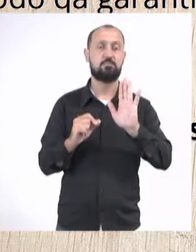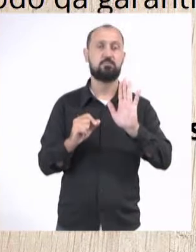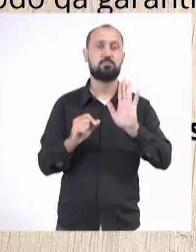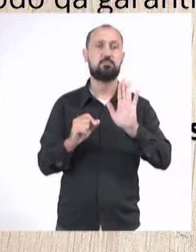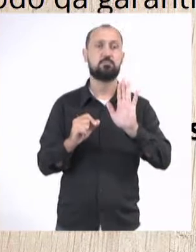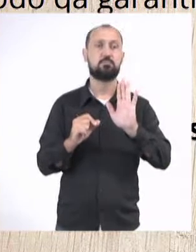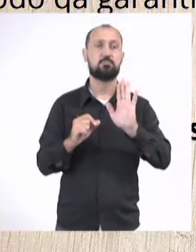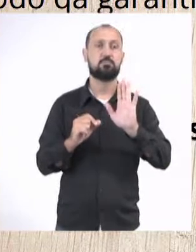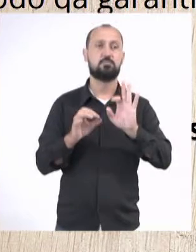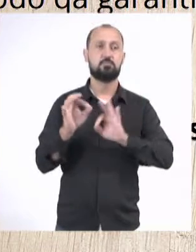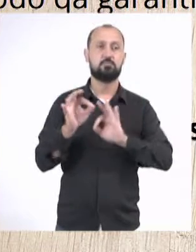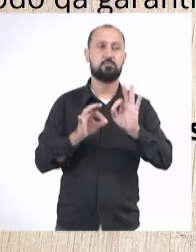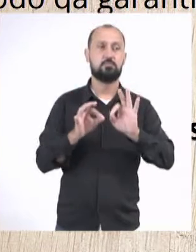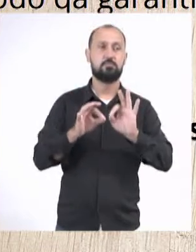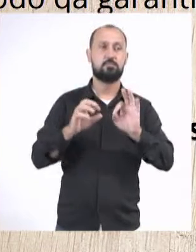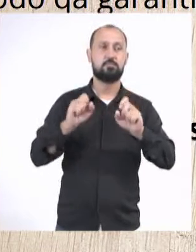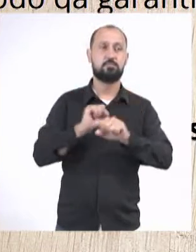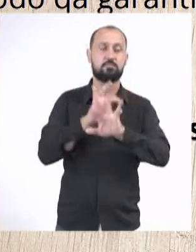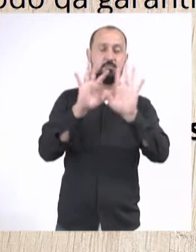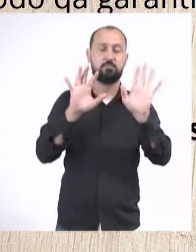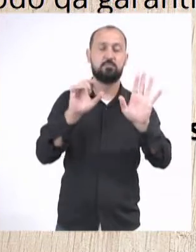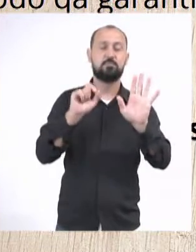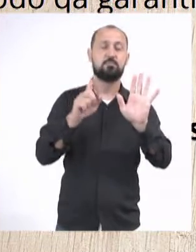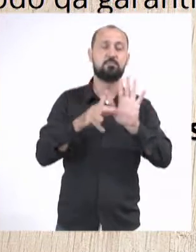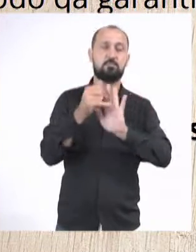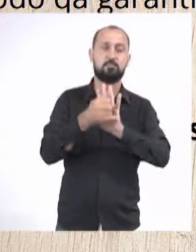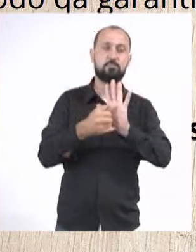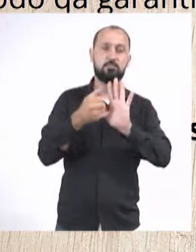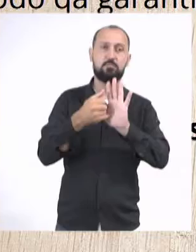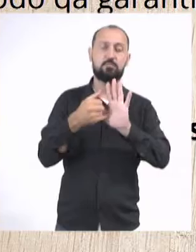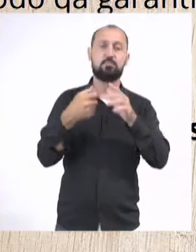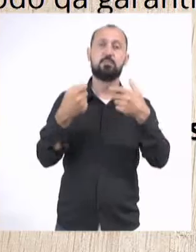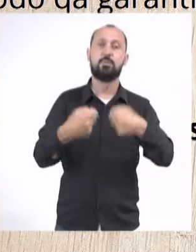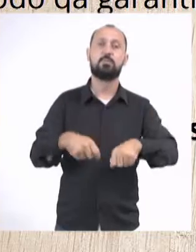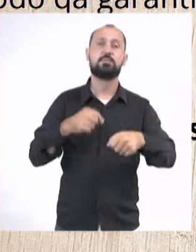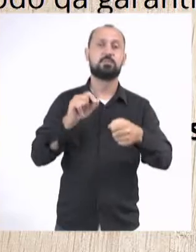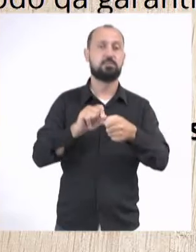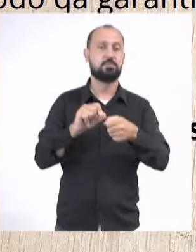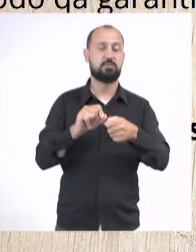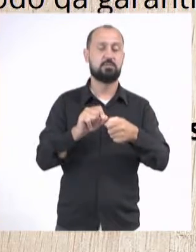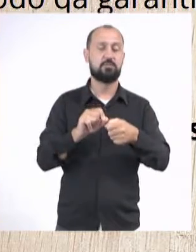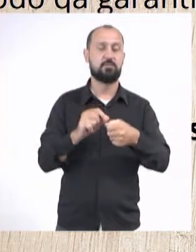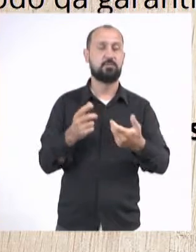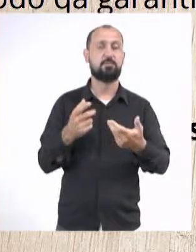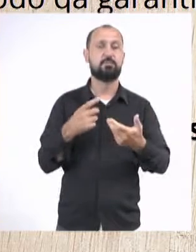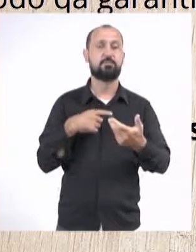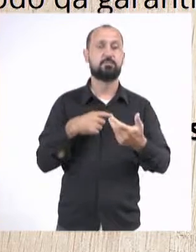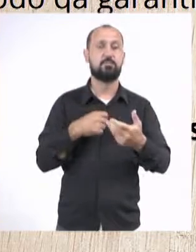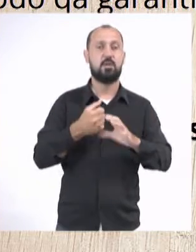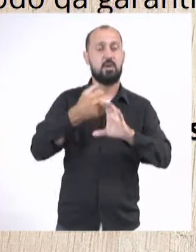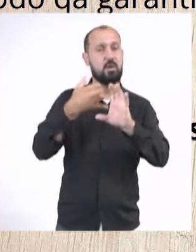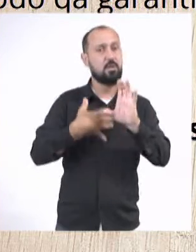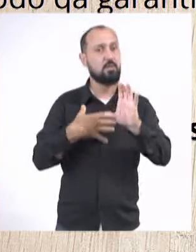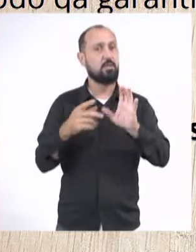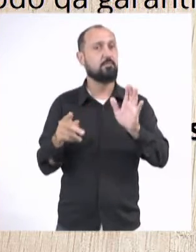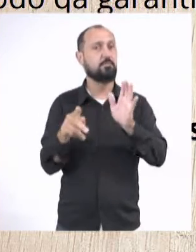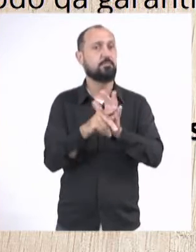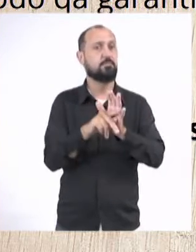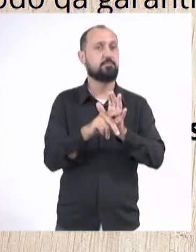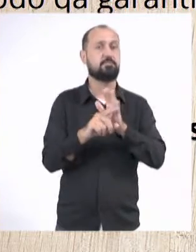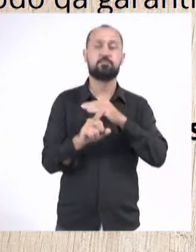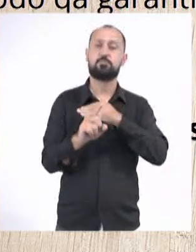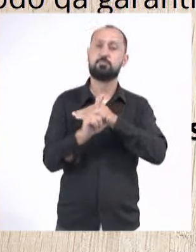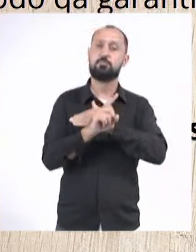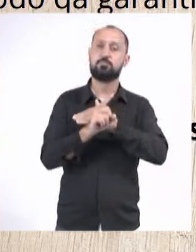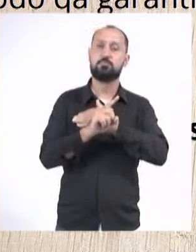alguma regulamentação que defina como é que o programa ele deve ser executado, além de definir critérios para acesso ao